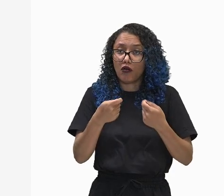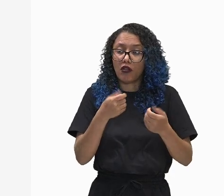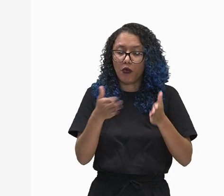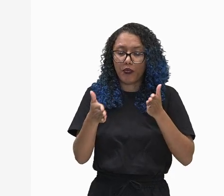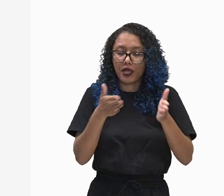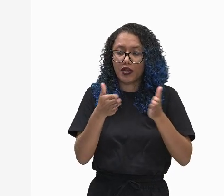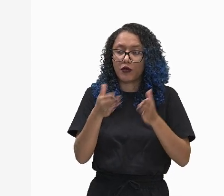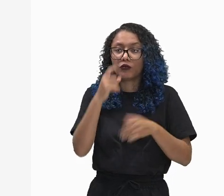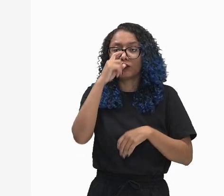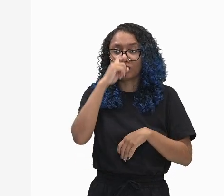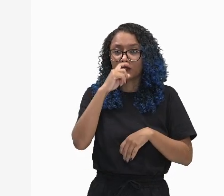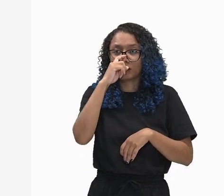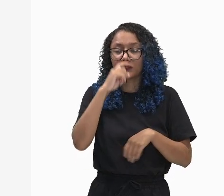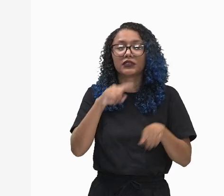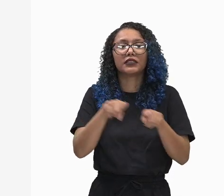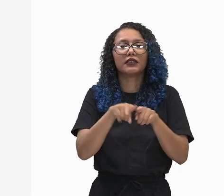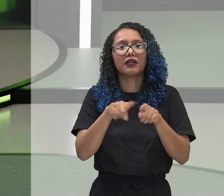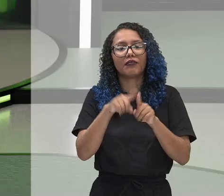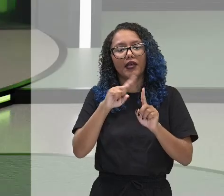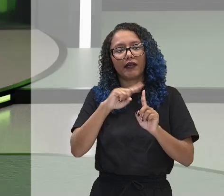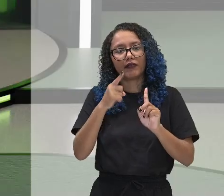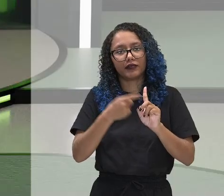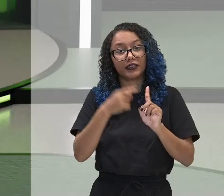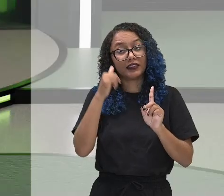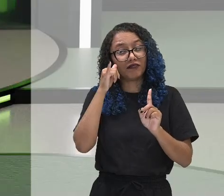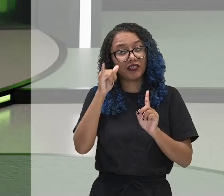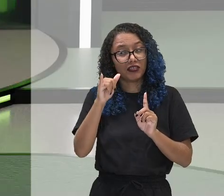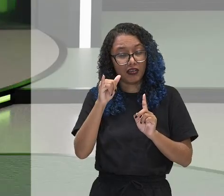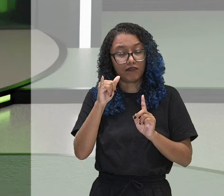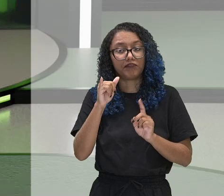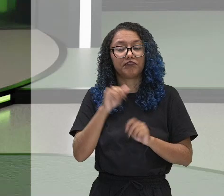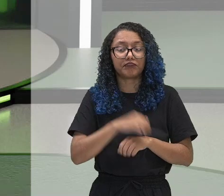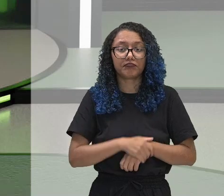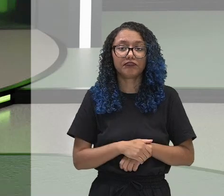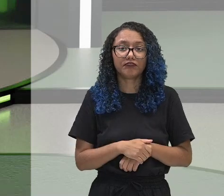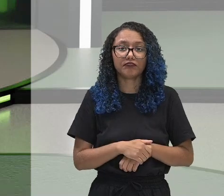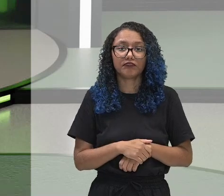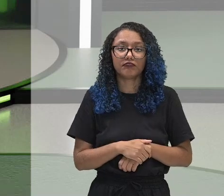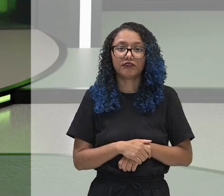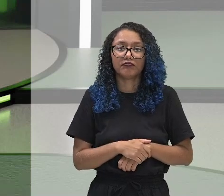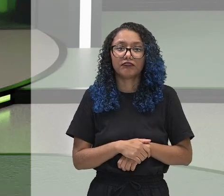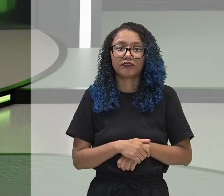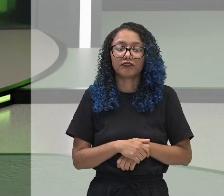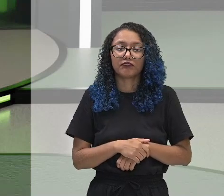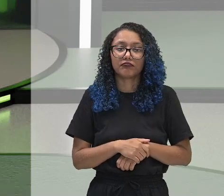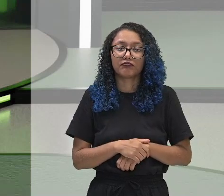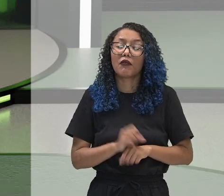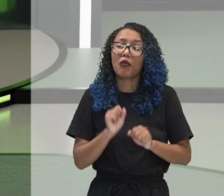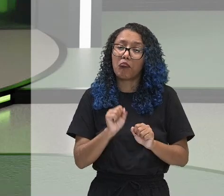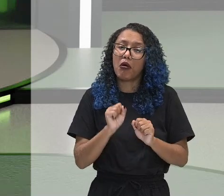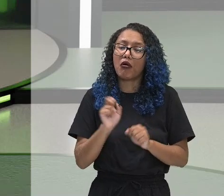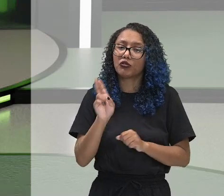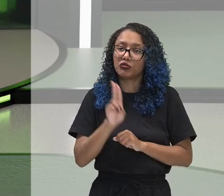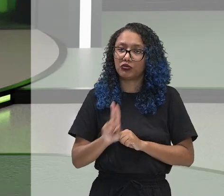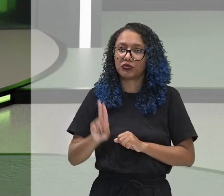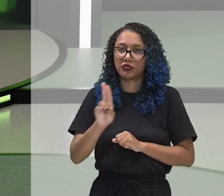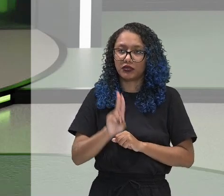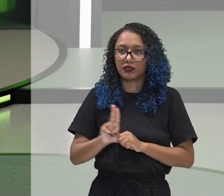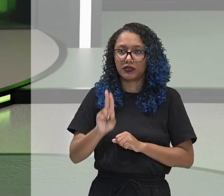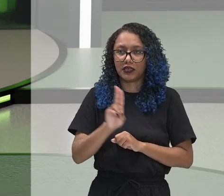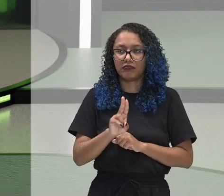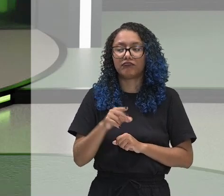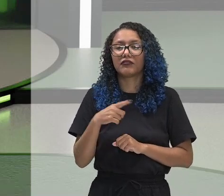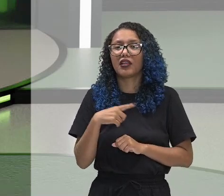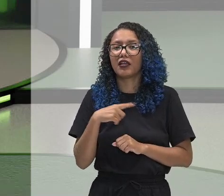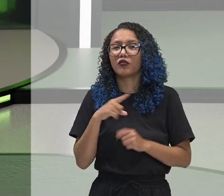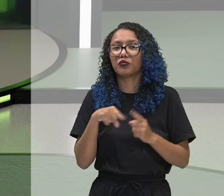também na prevenção de uma gravidez indesejada. Existe o uso desses contraceptivos para 2